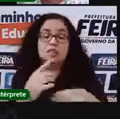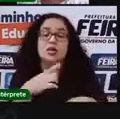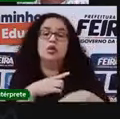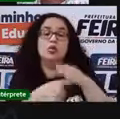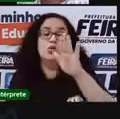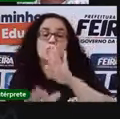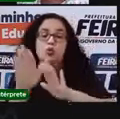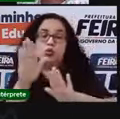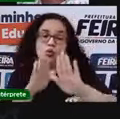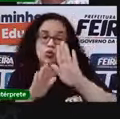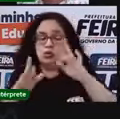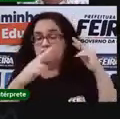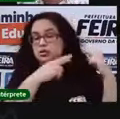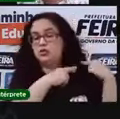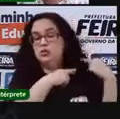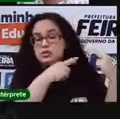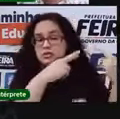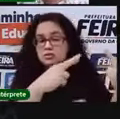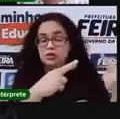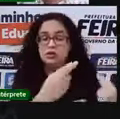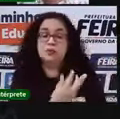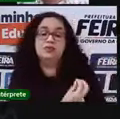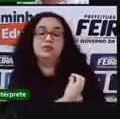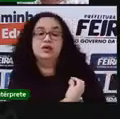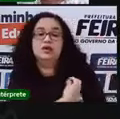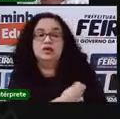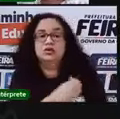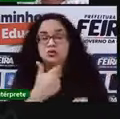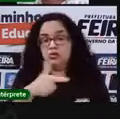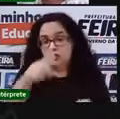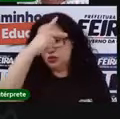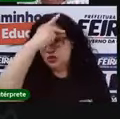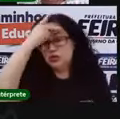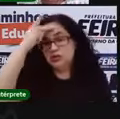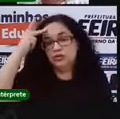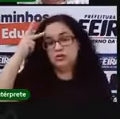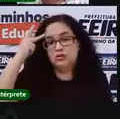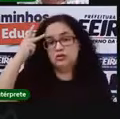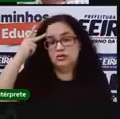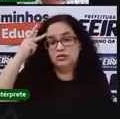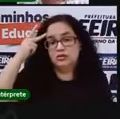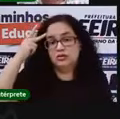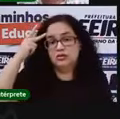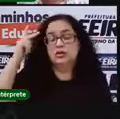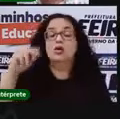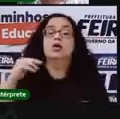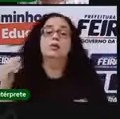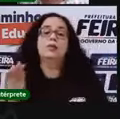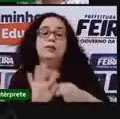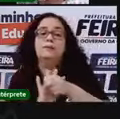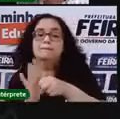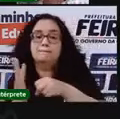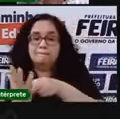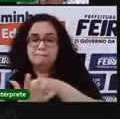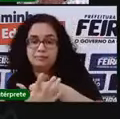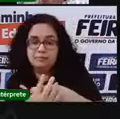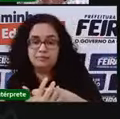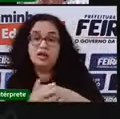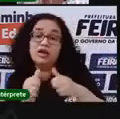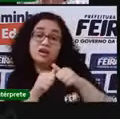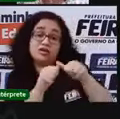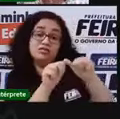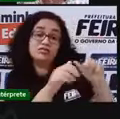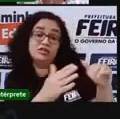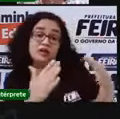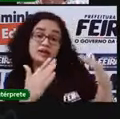e o respeito à vida do outro. Como ser solidário na pandemia? Fica em